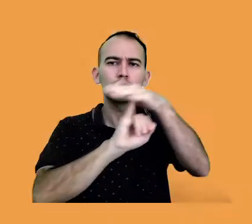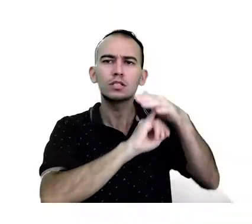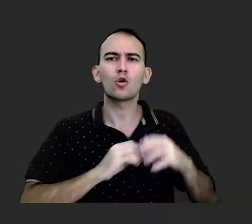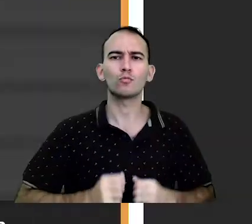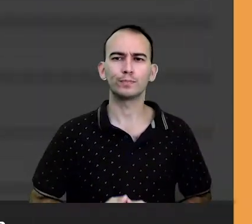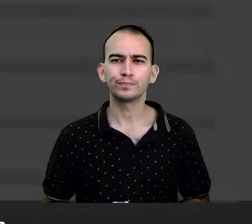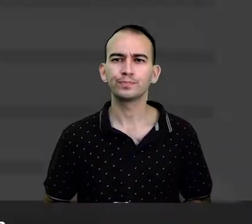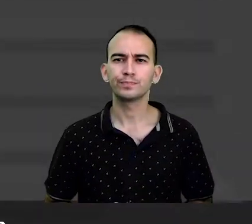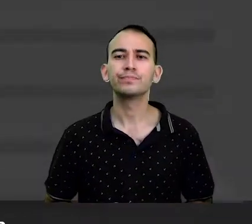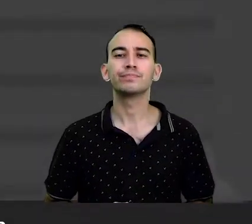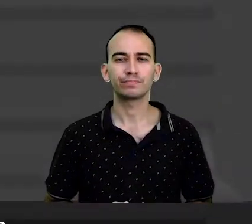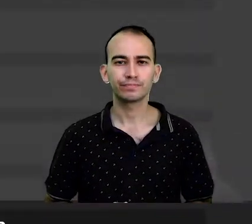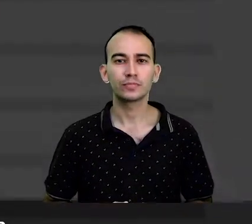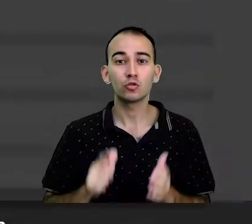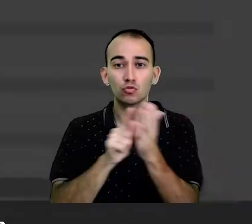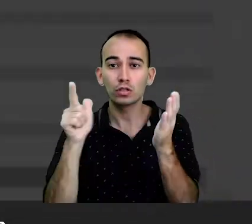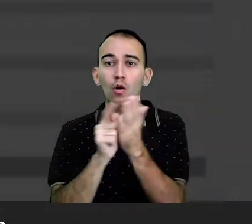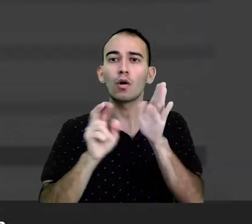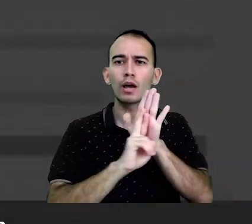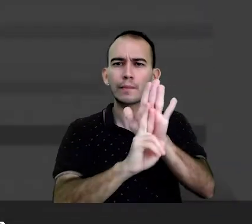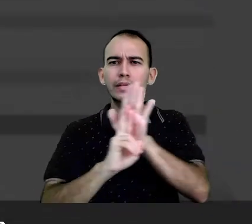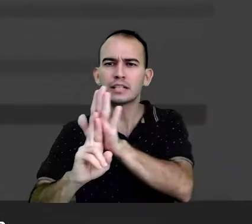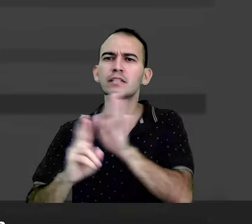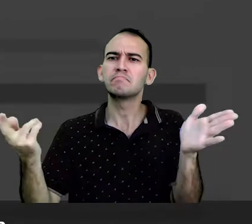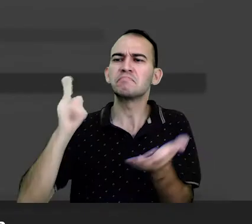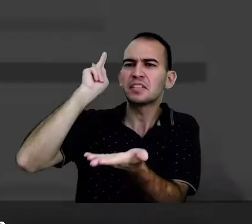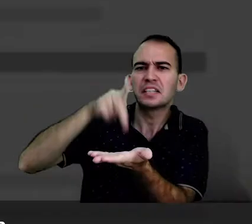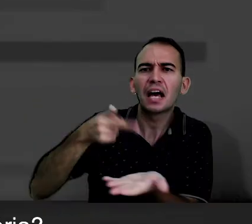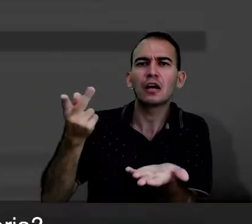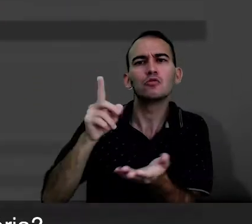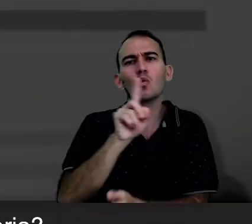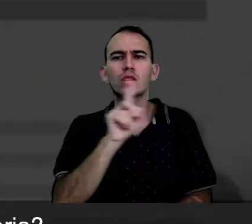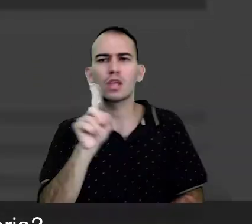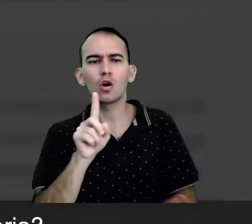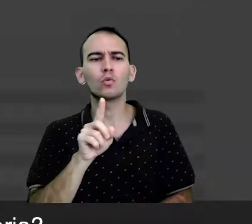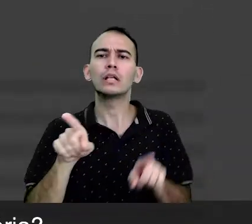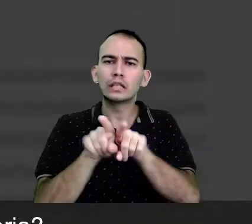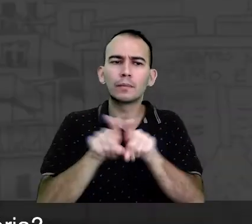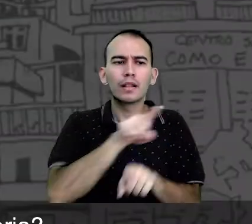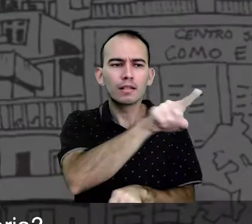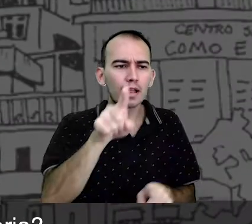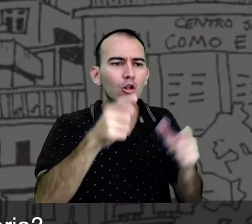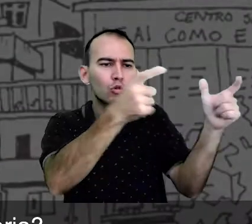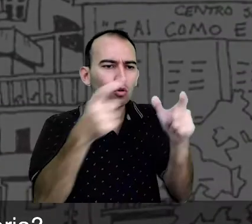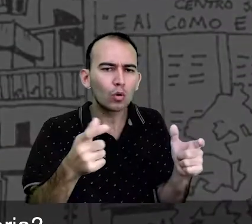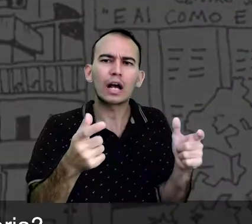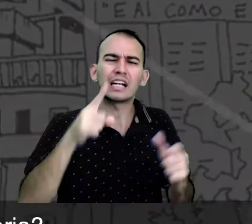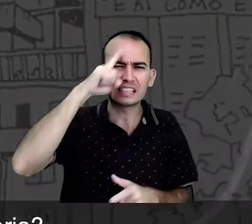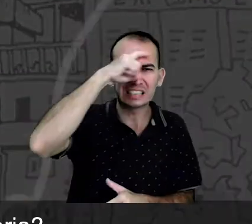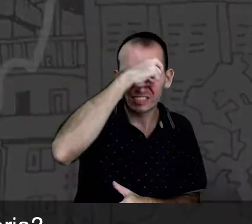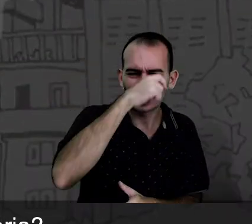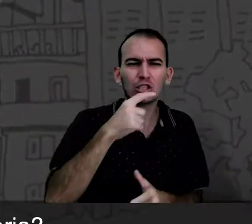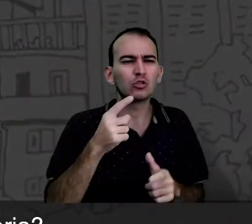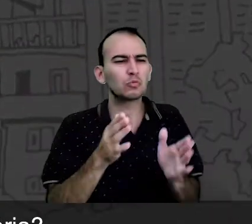Umbanda. Como os jornais locais representam os fatos que ocorrem nas áreas de vulnerabilidade social da região